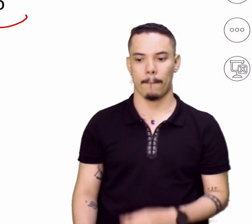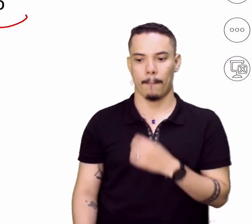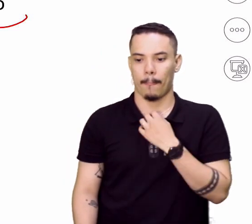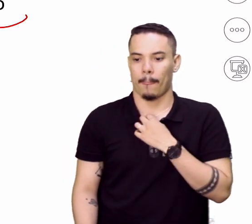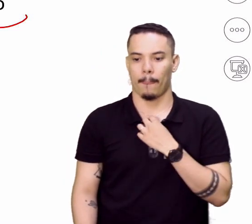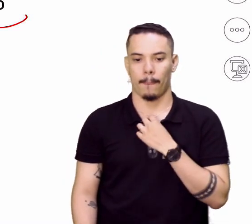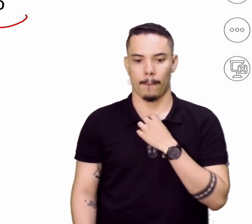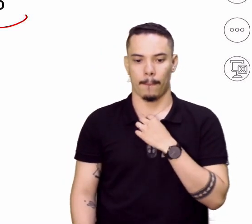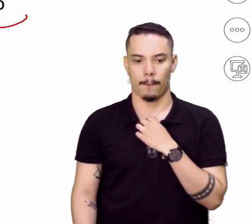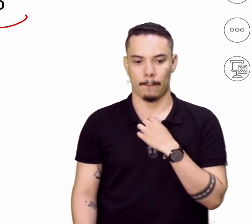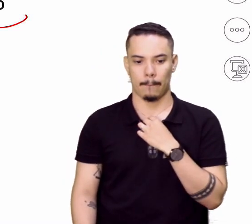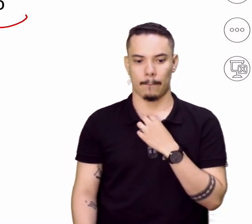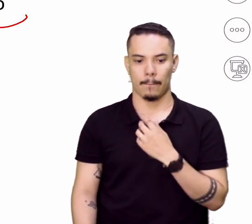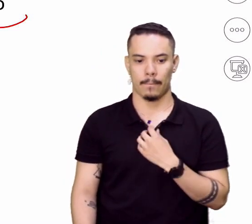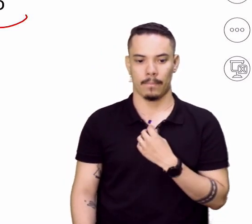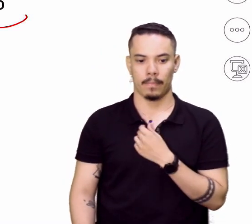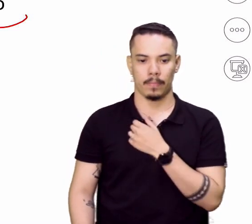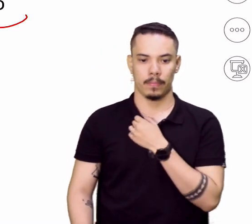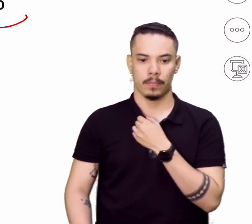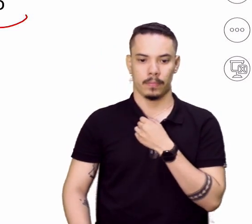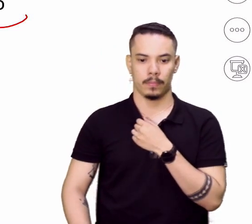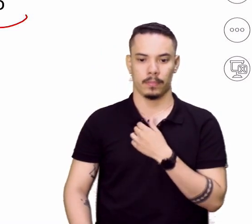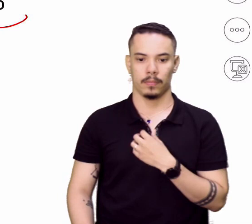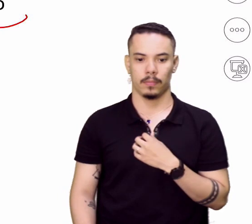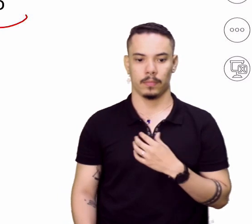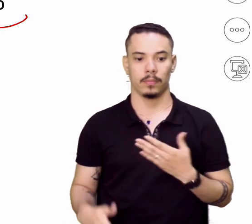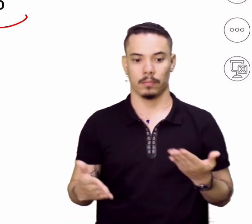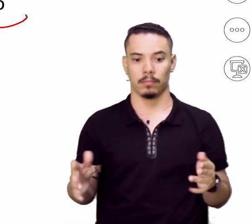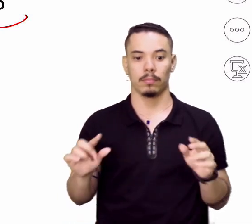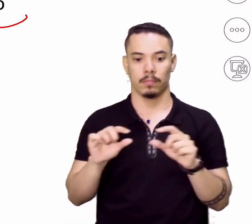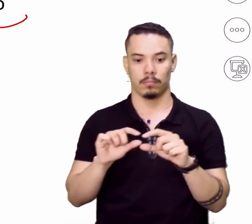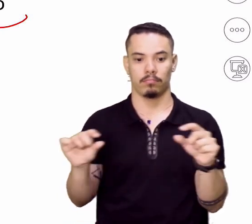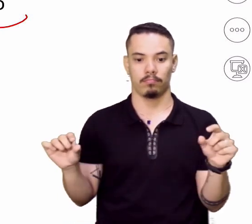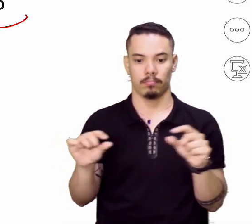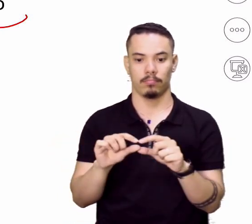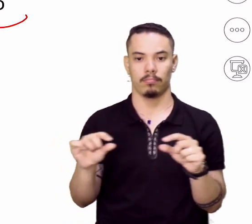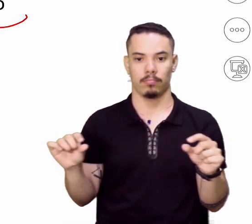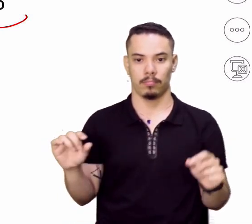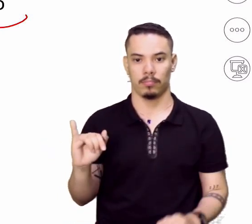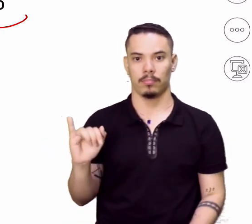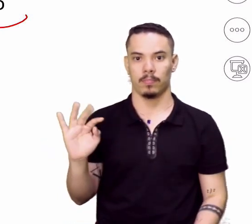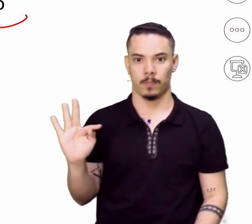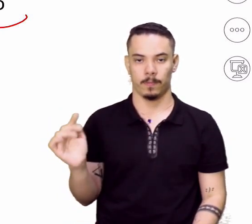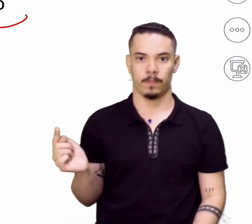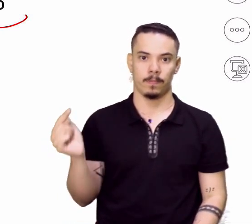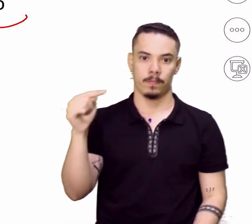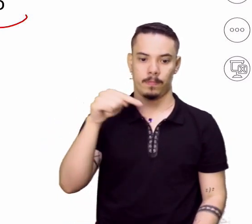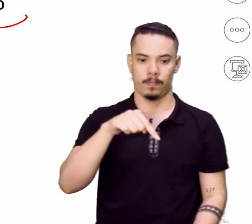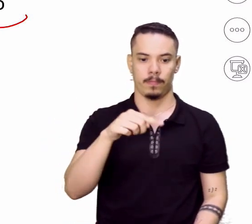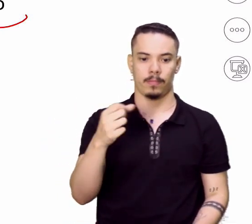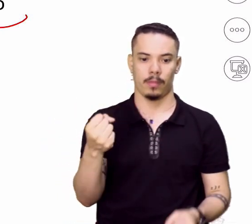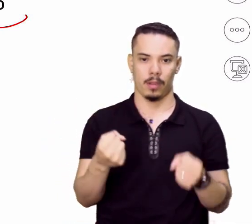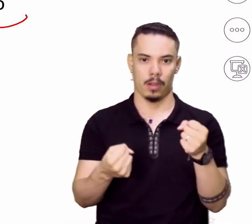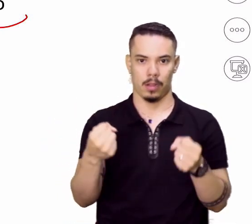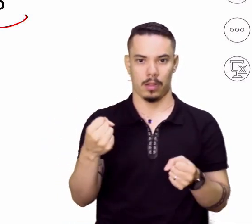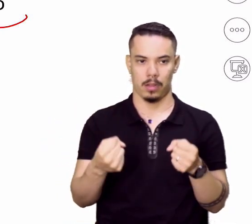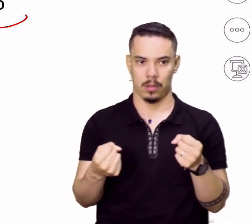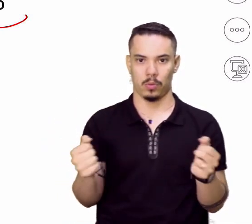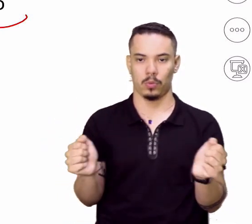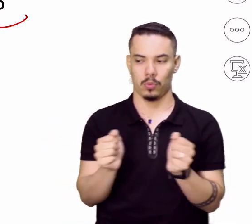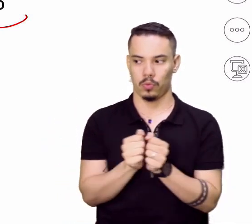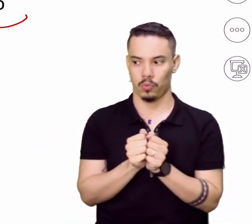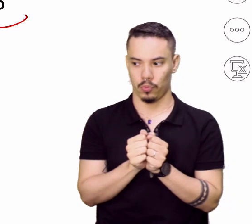objeto it, no fim da minha frase, que faz menção à palavra carro, ele vai fazer menção à palavra